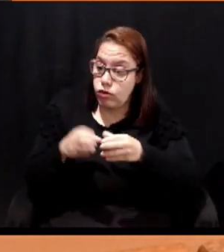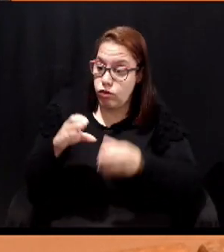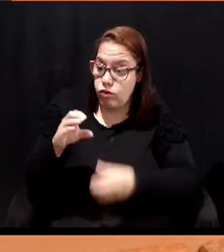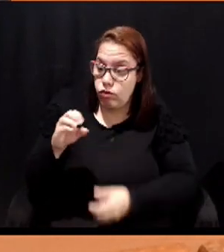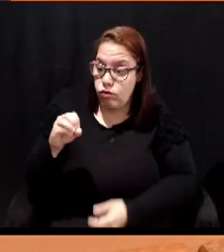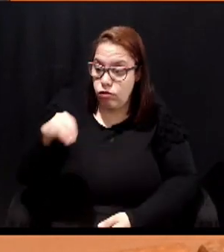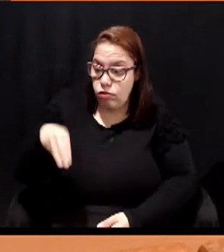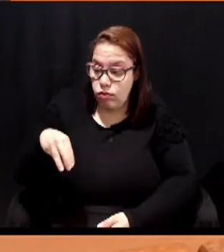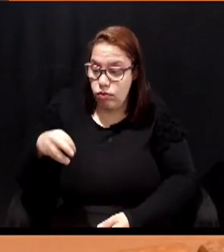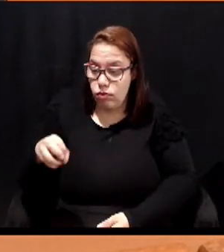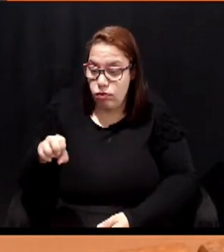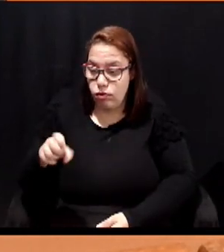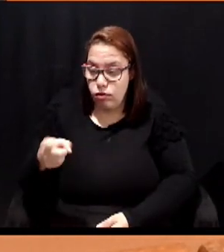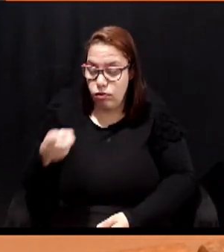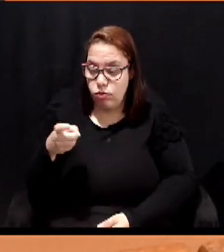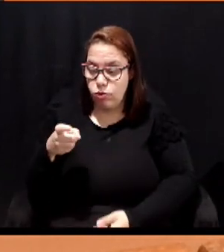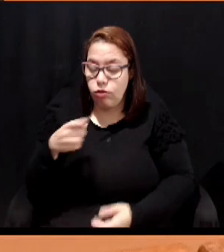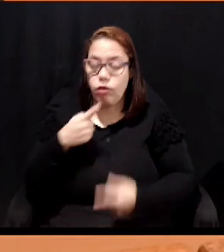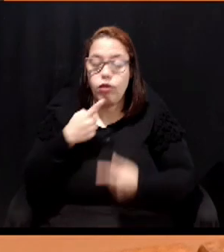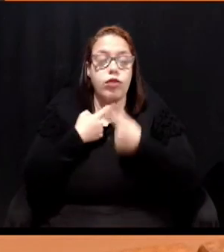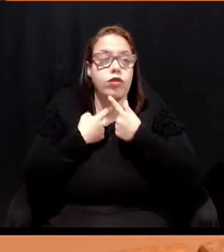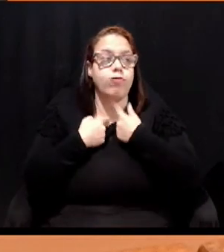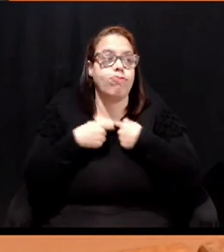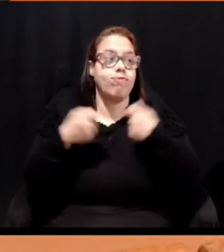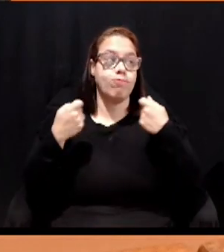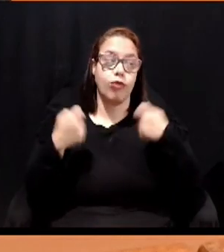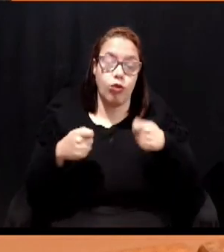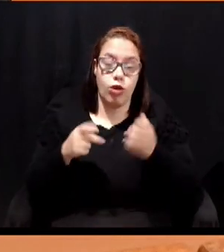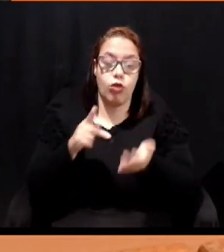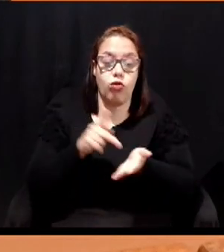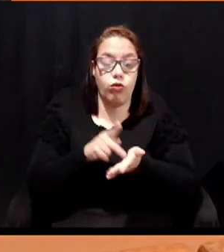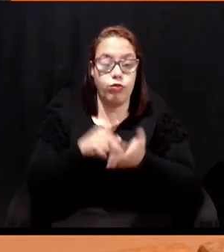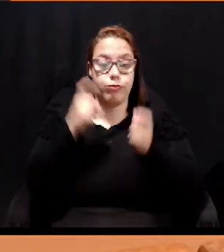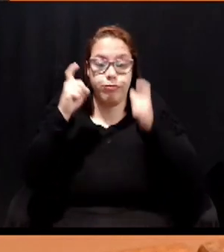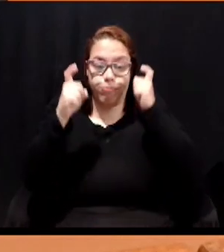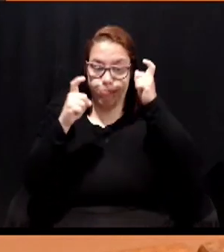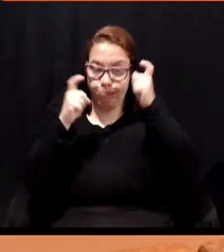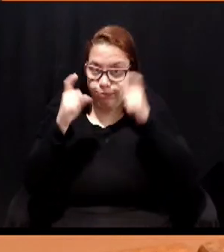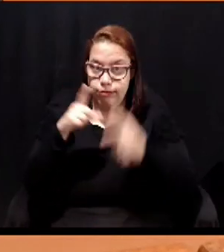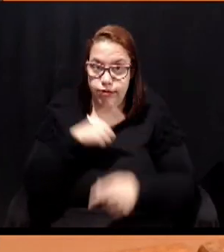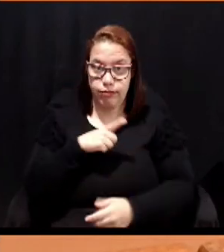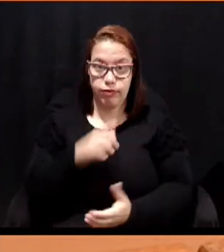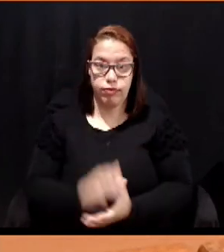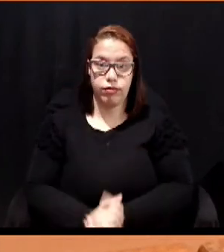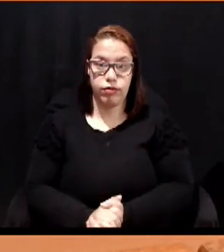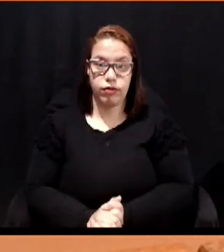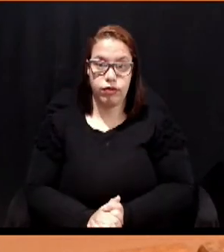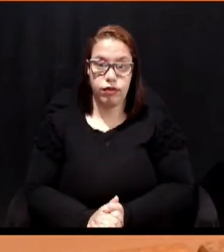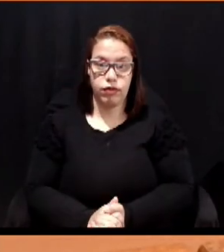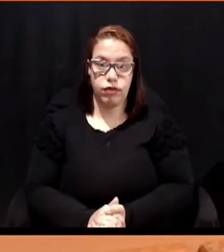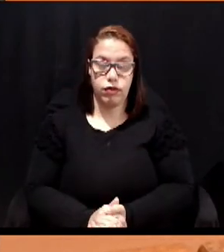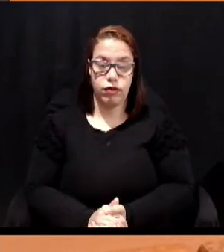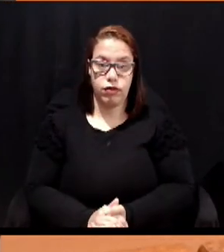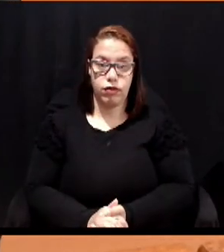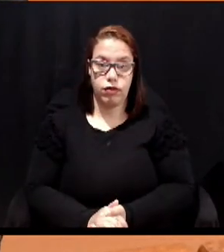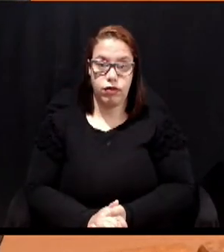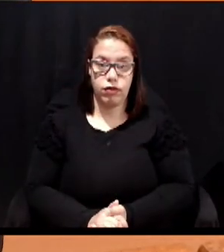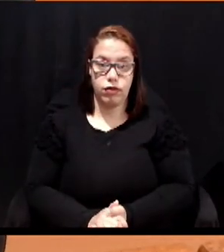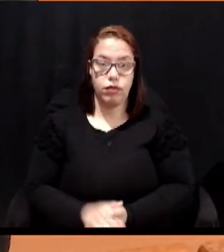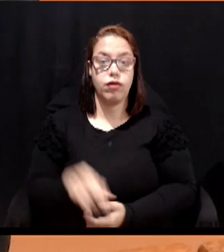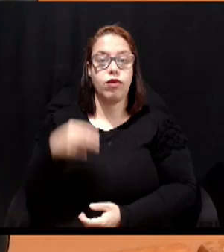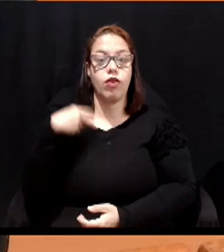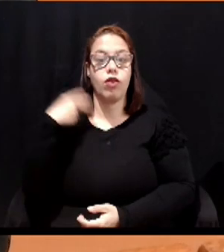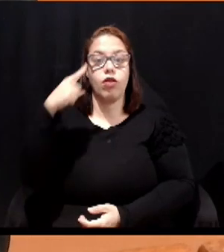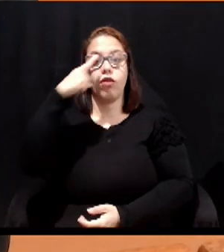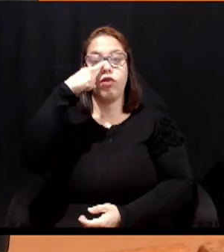quais são os anseios, as necessidades, as preocupações que tem. Me parece, vereadora Paola, que é mais